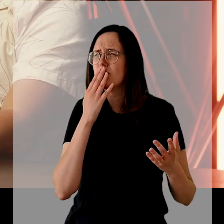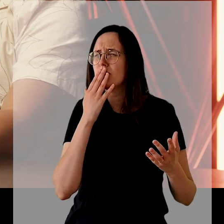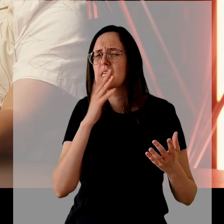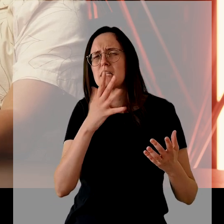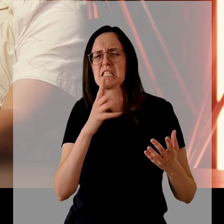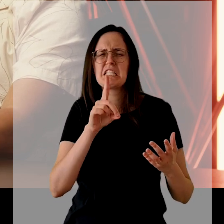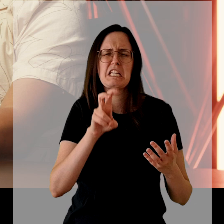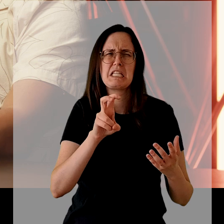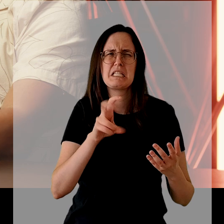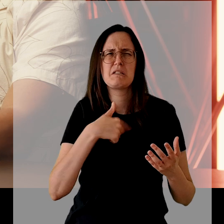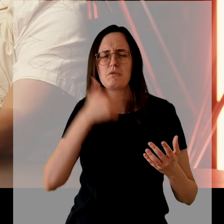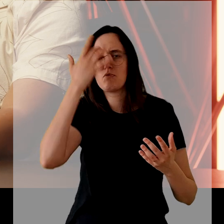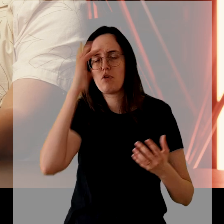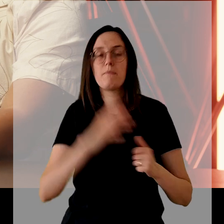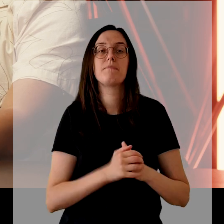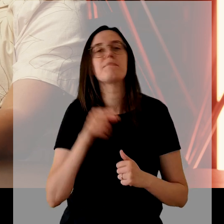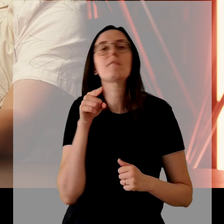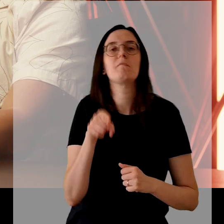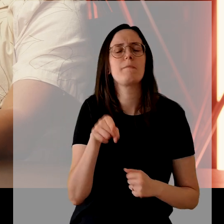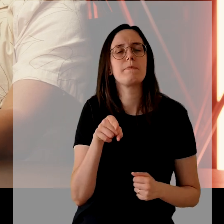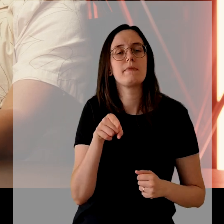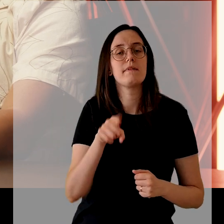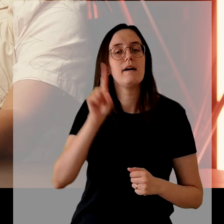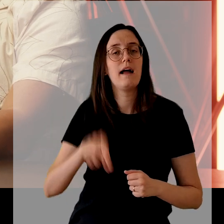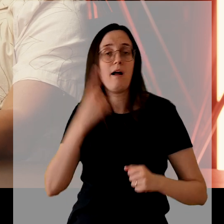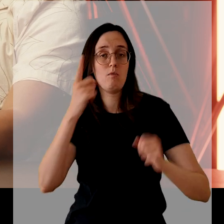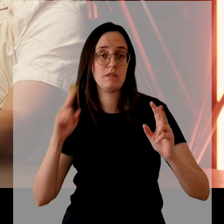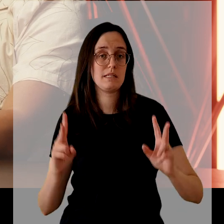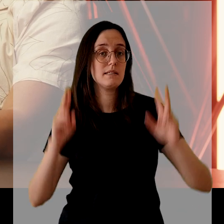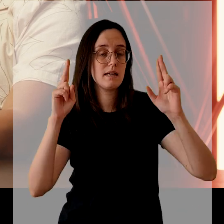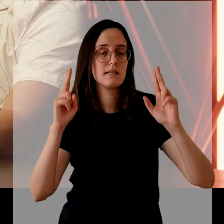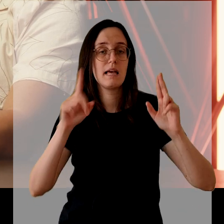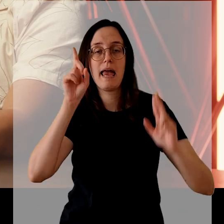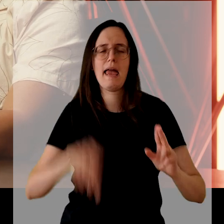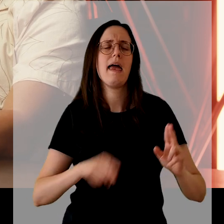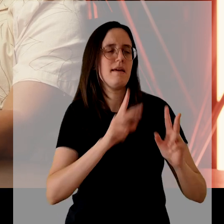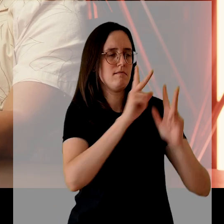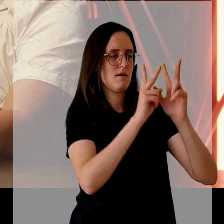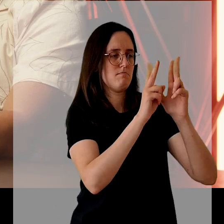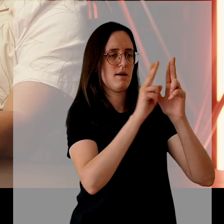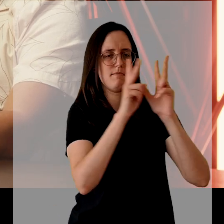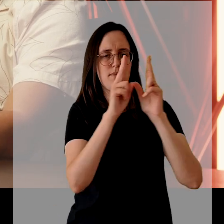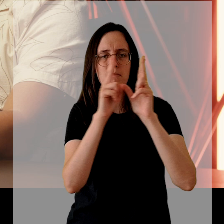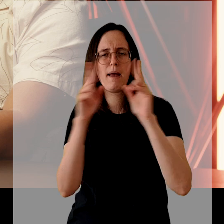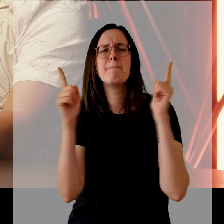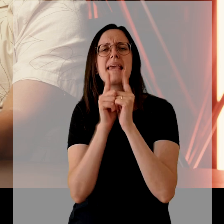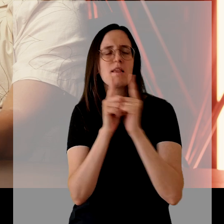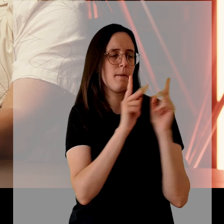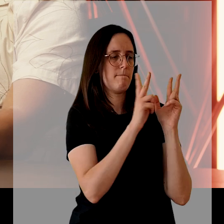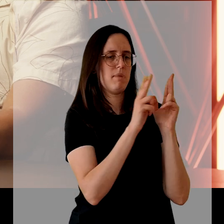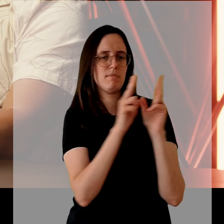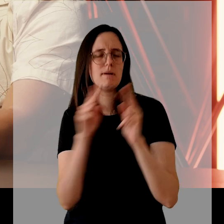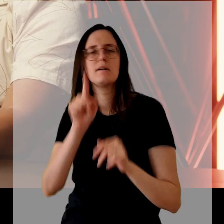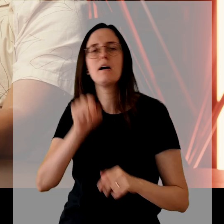talvez 15, não sei. Era uma cena, era uma série de pequenas ceninhas